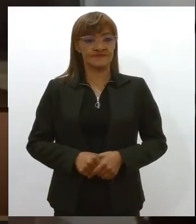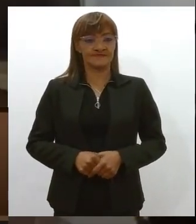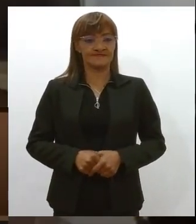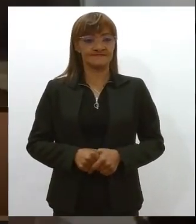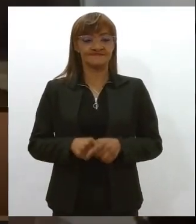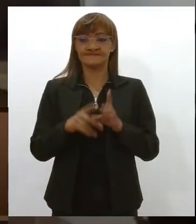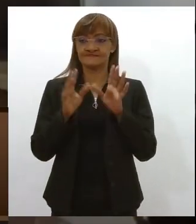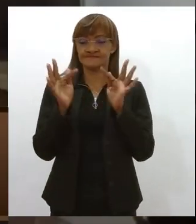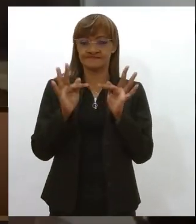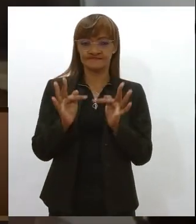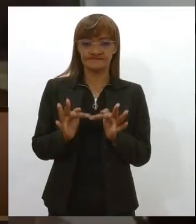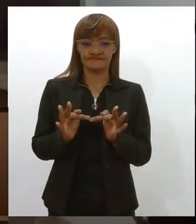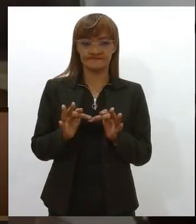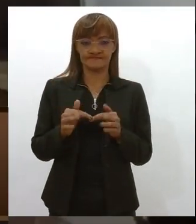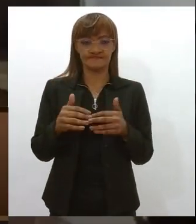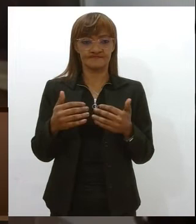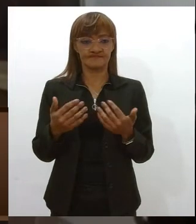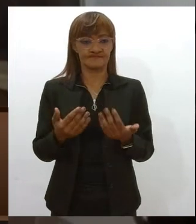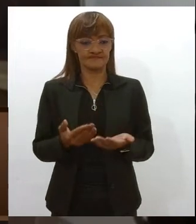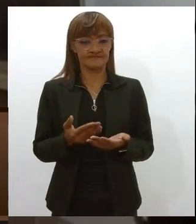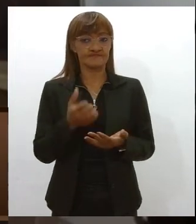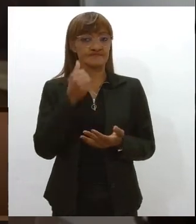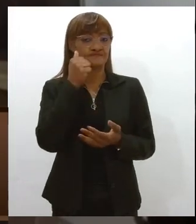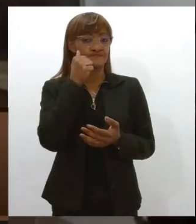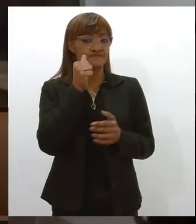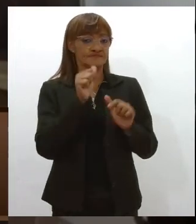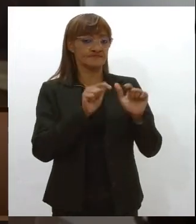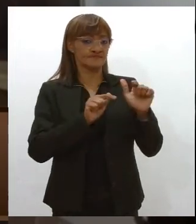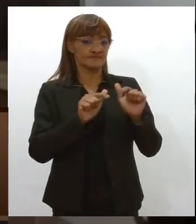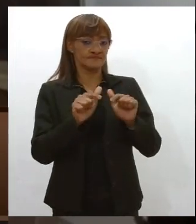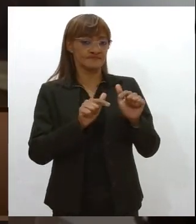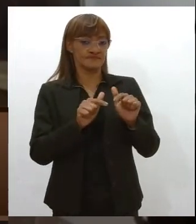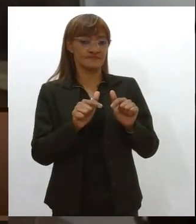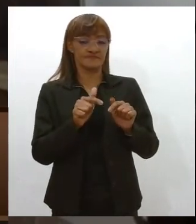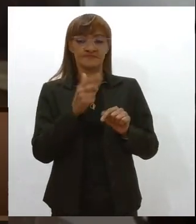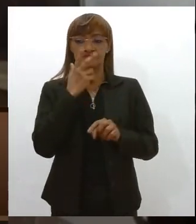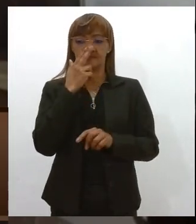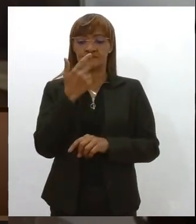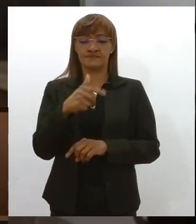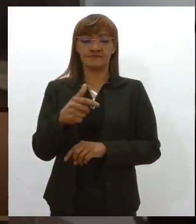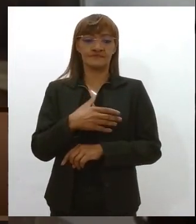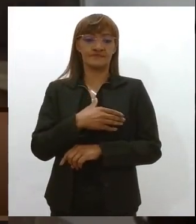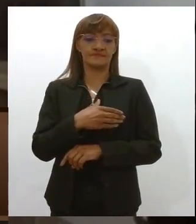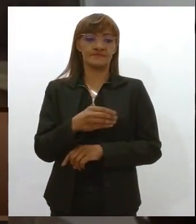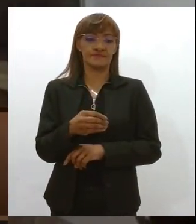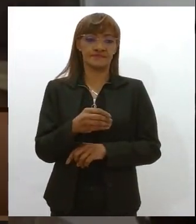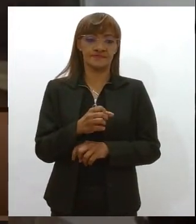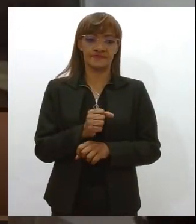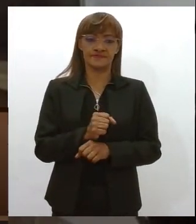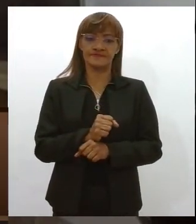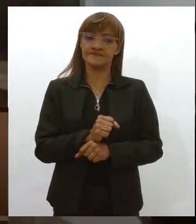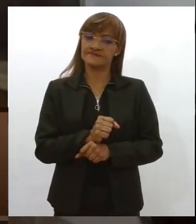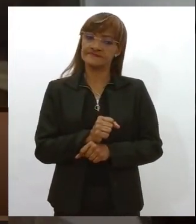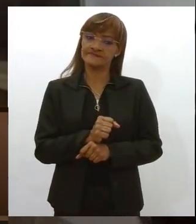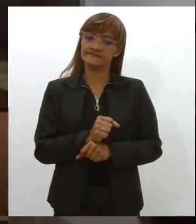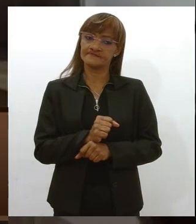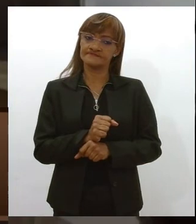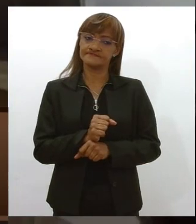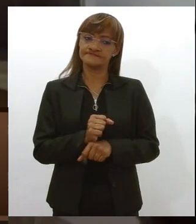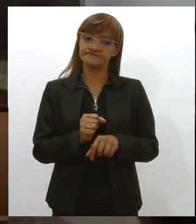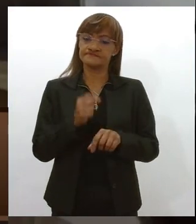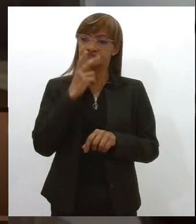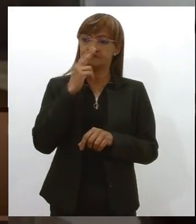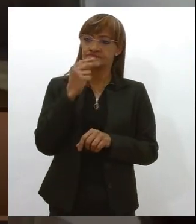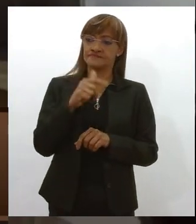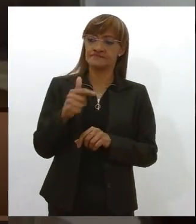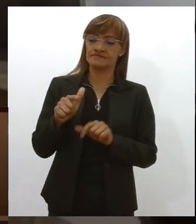bem assim, que querem que a mulher trabalhe como se não tivesse filhos e que querem que criem os filhos como se a gente não trabalhasse. E é uma conta